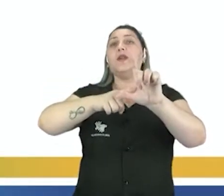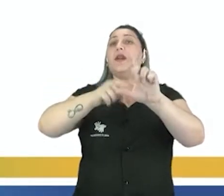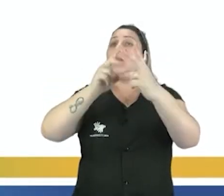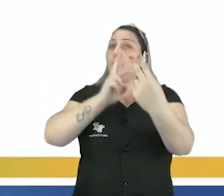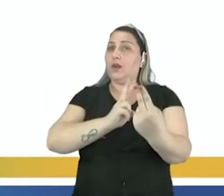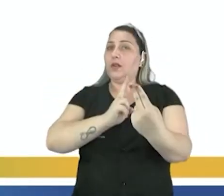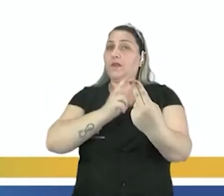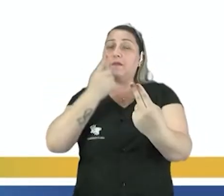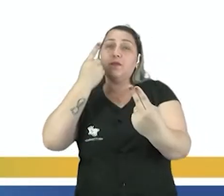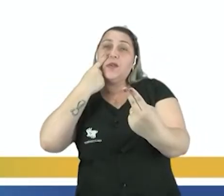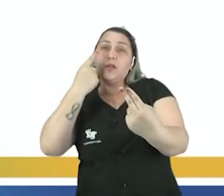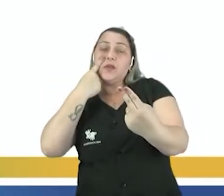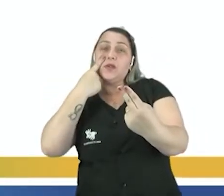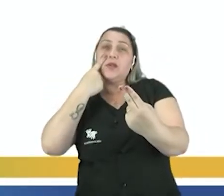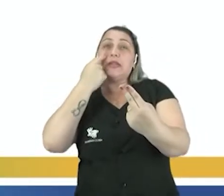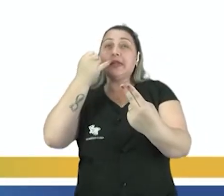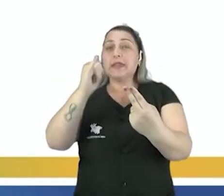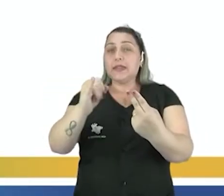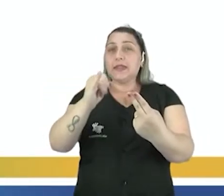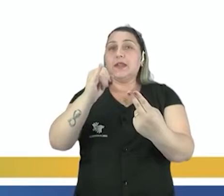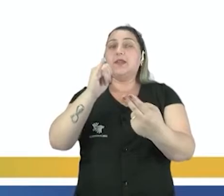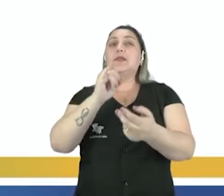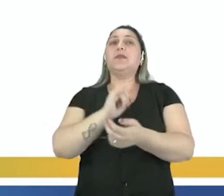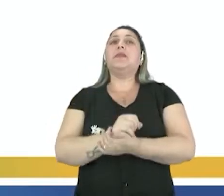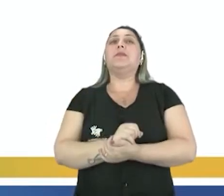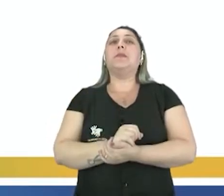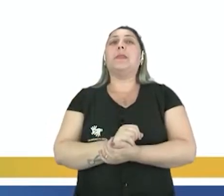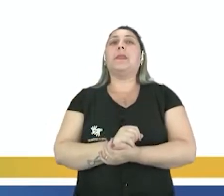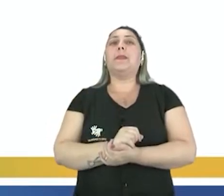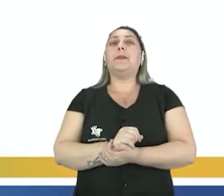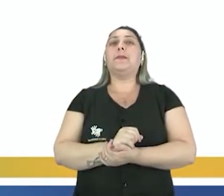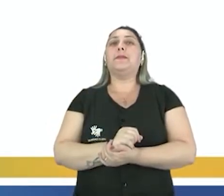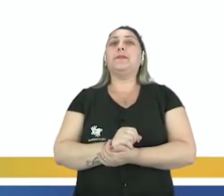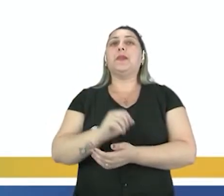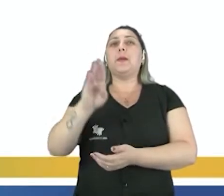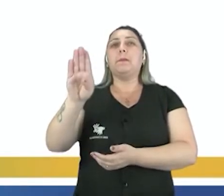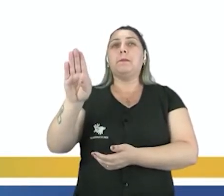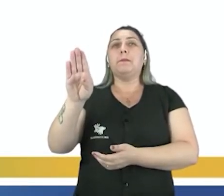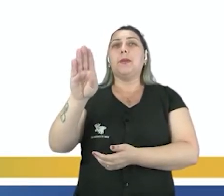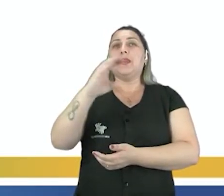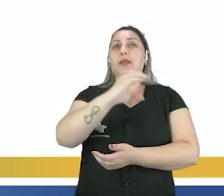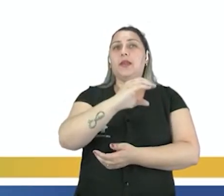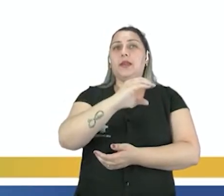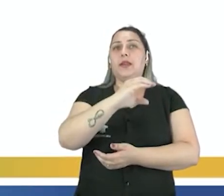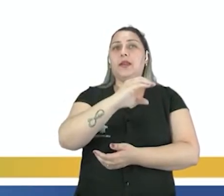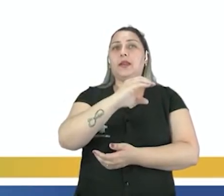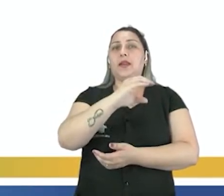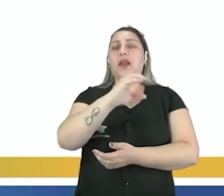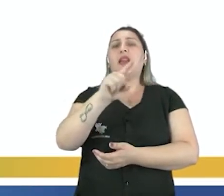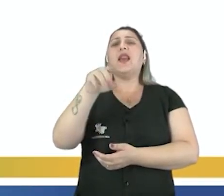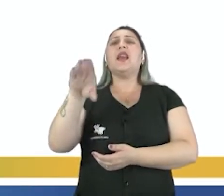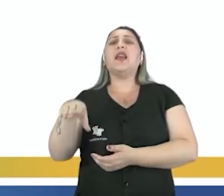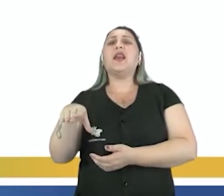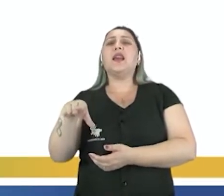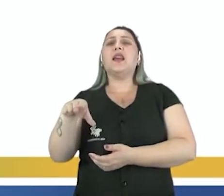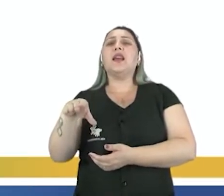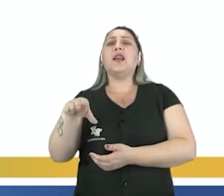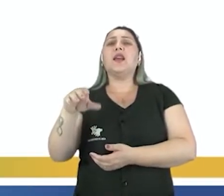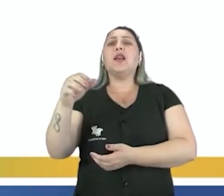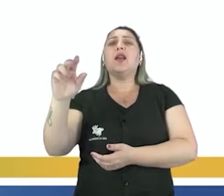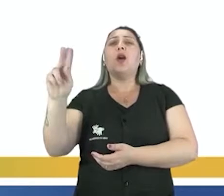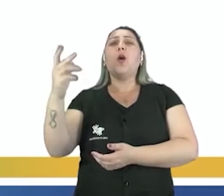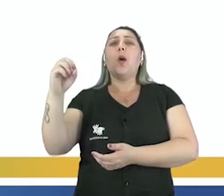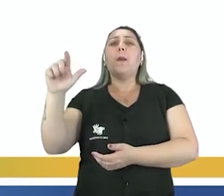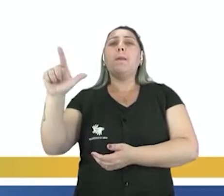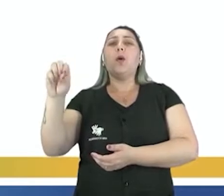congruentes. Então, repare, se eu pego esse segmento aqui, B'C', quem é o segmento homólogo